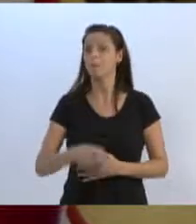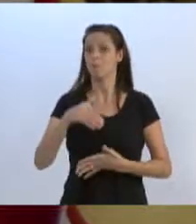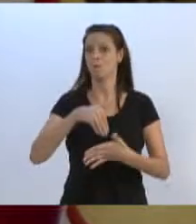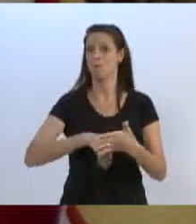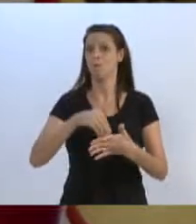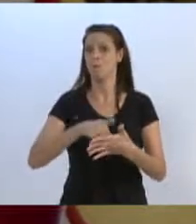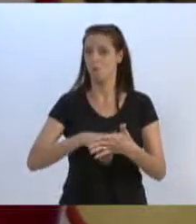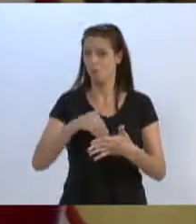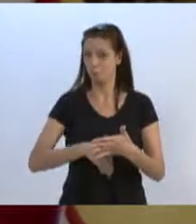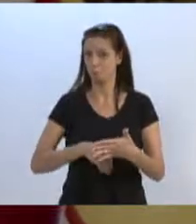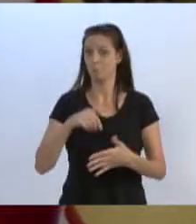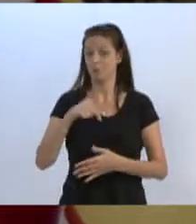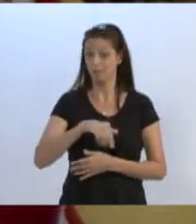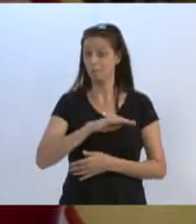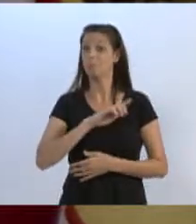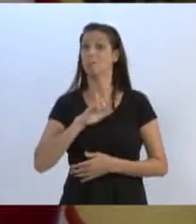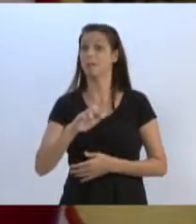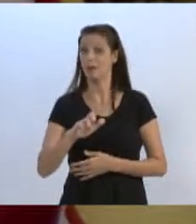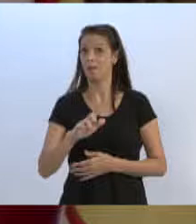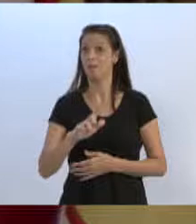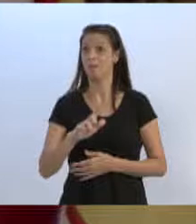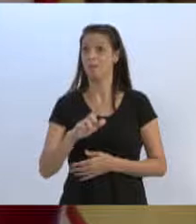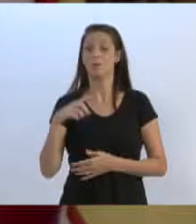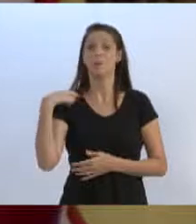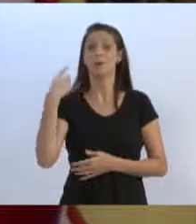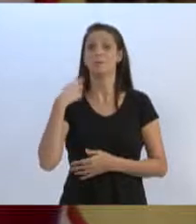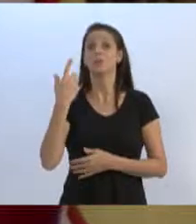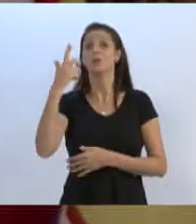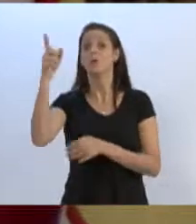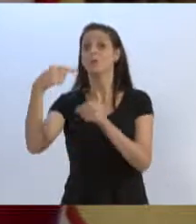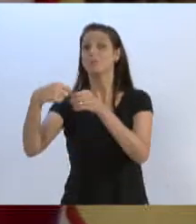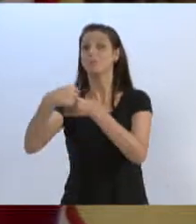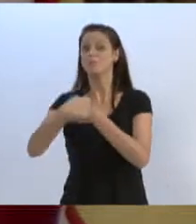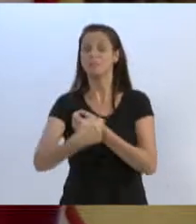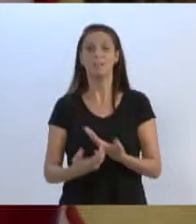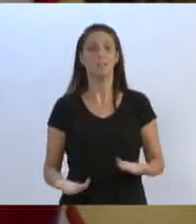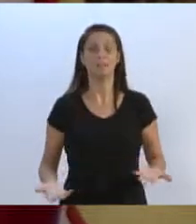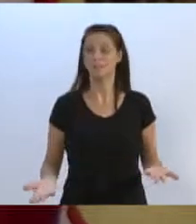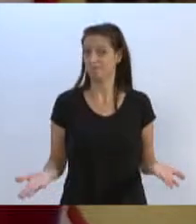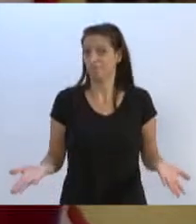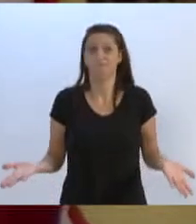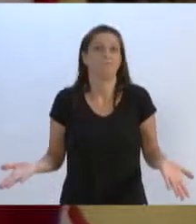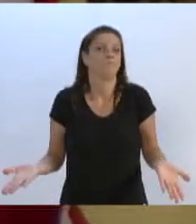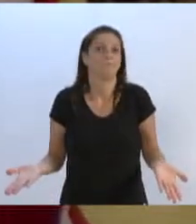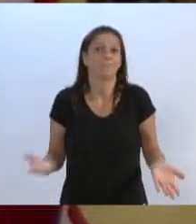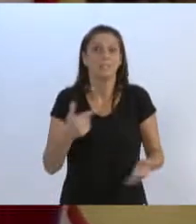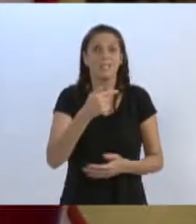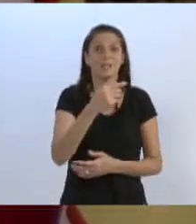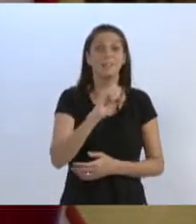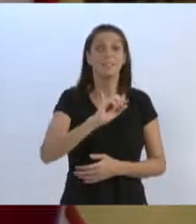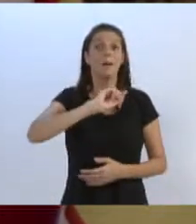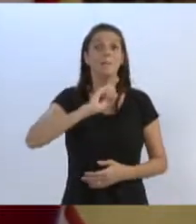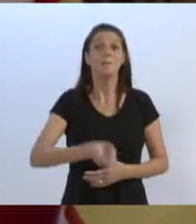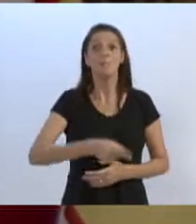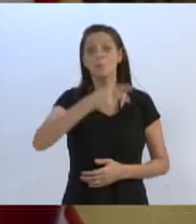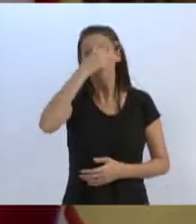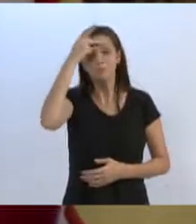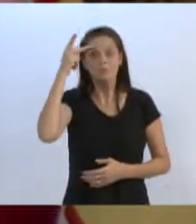que saíram de Blumenau para deputados de fora da cidade. Agora, imaginem, 70.000 elegi aqui em Blumenau